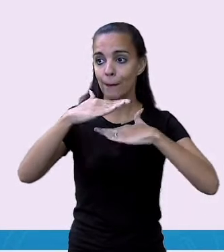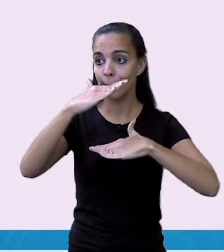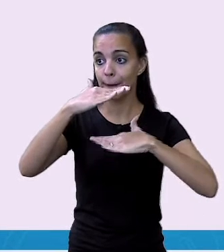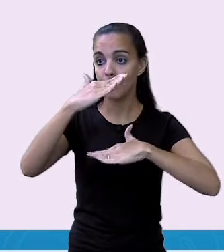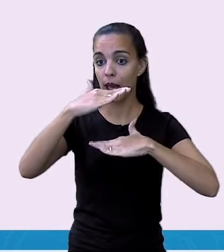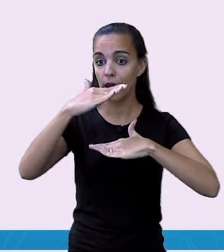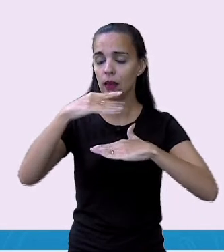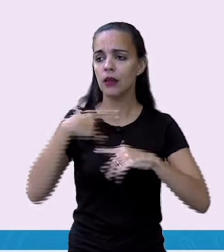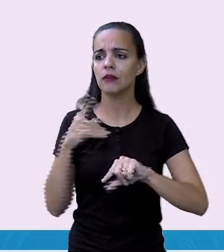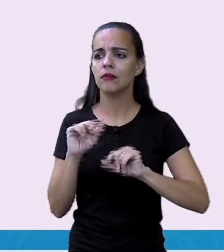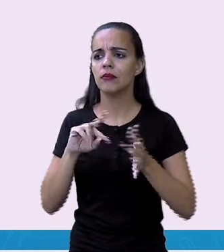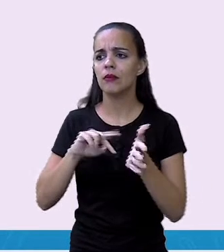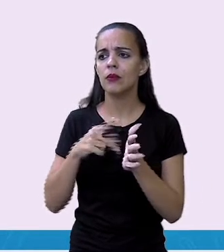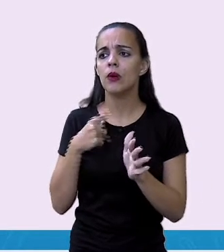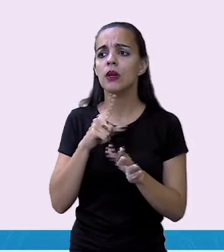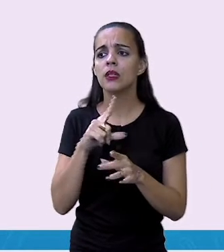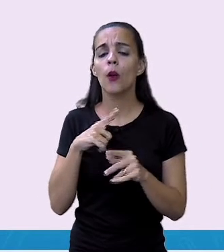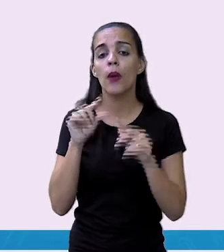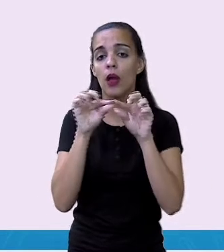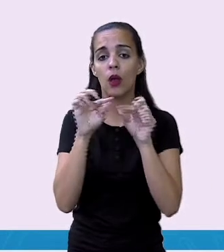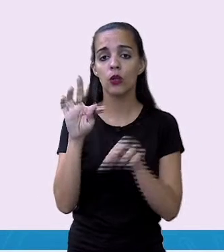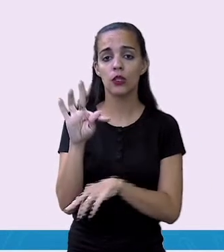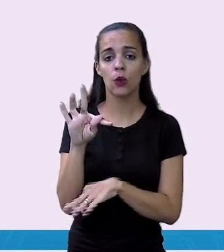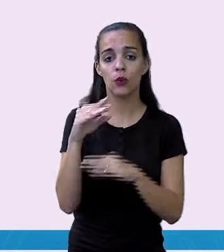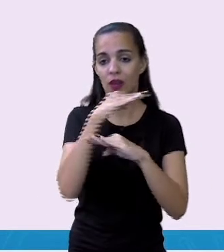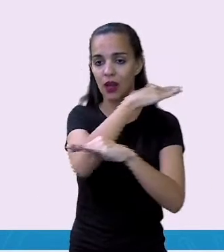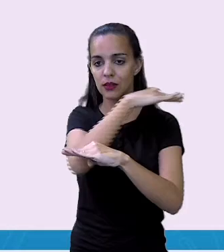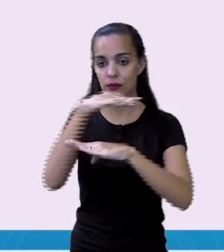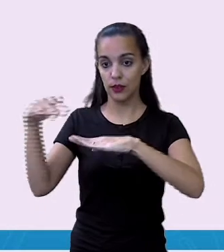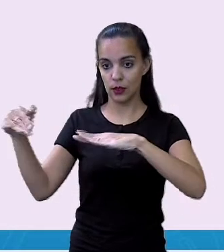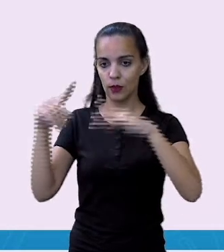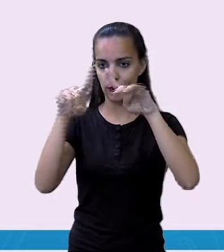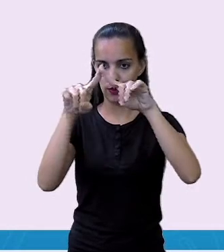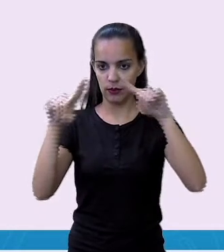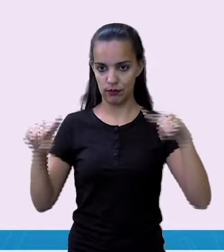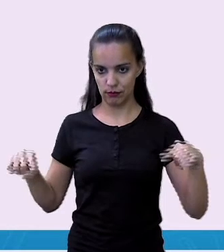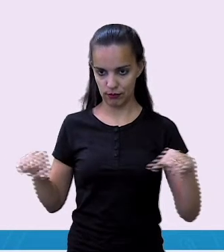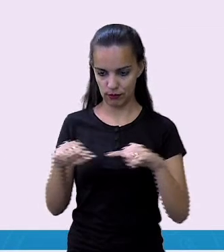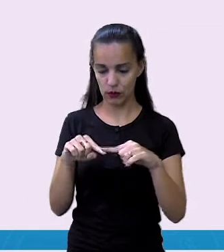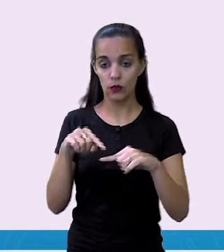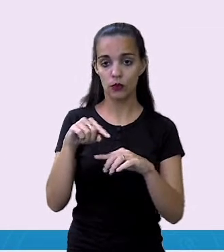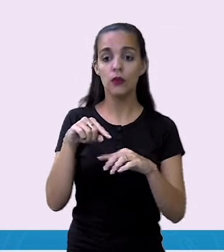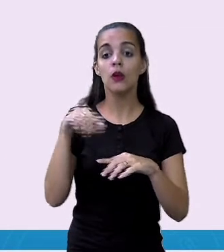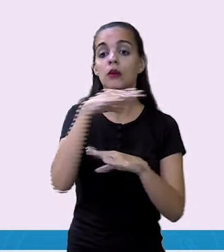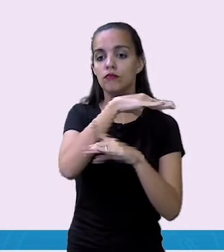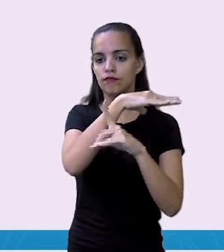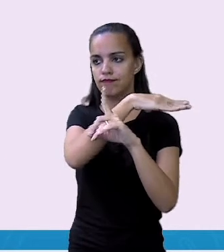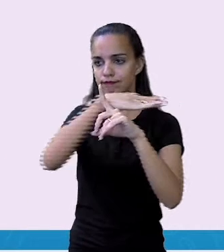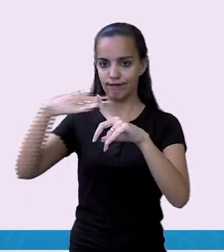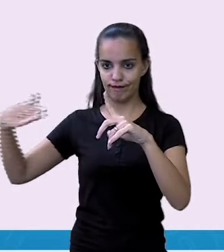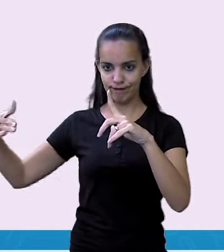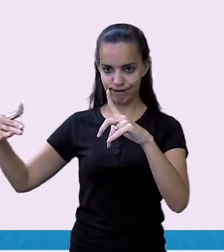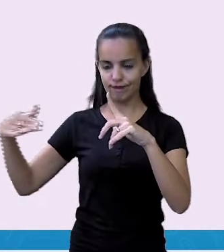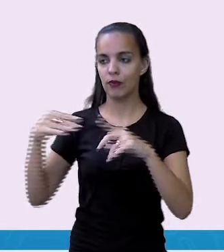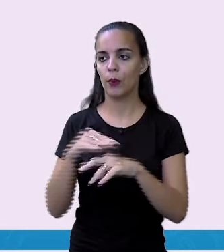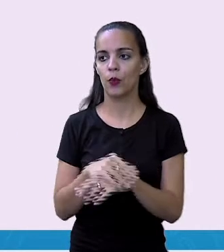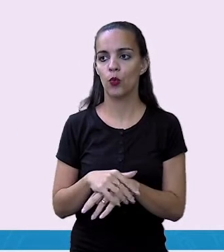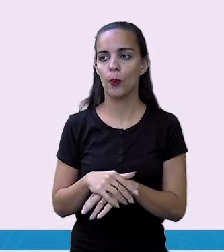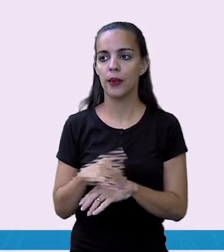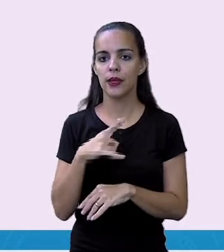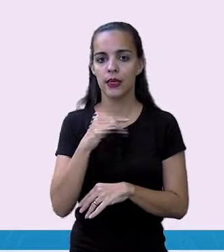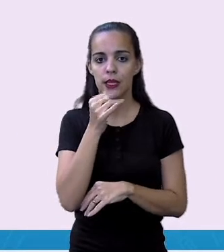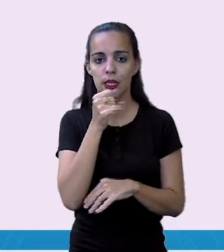interceptada por uma transversal, eles formavam ângulos correspondentes. Os ângulos